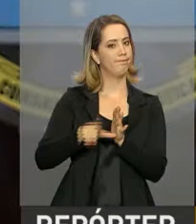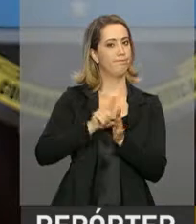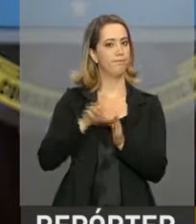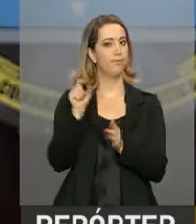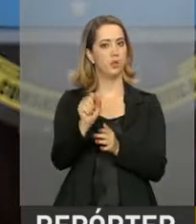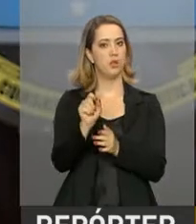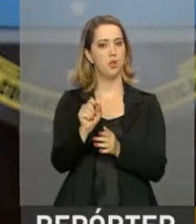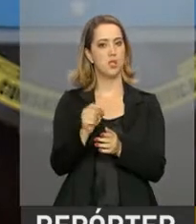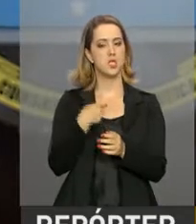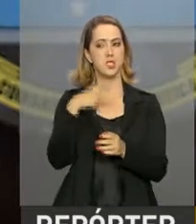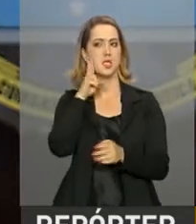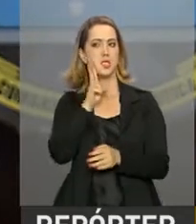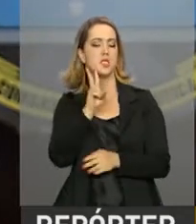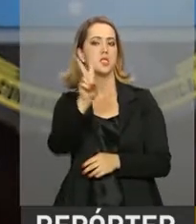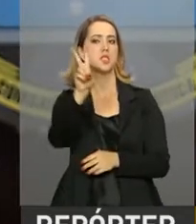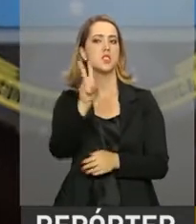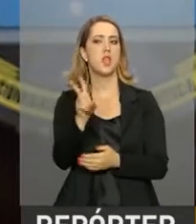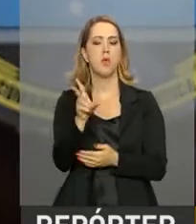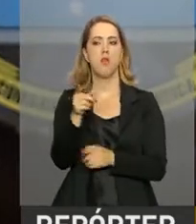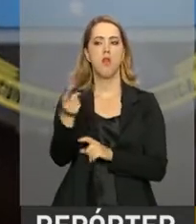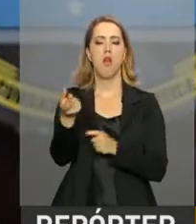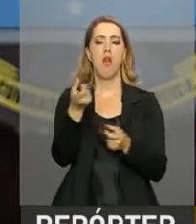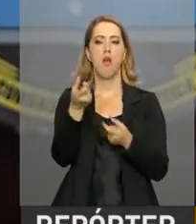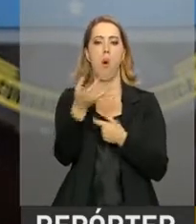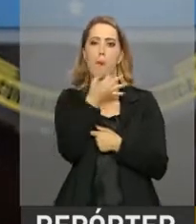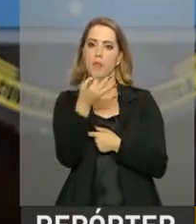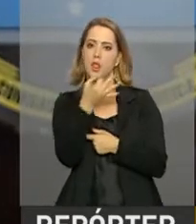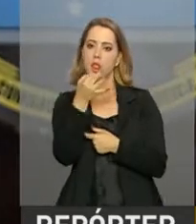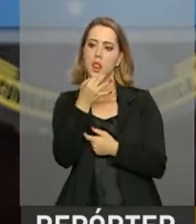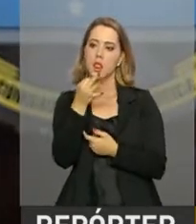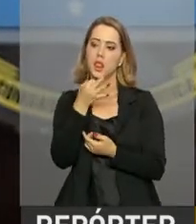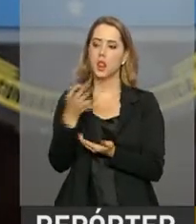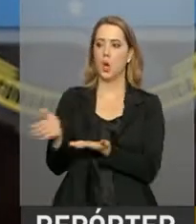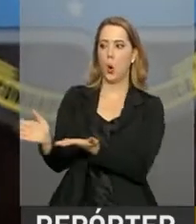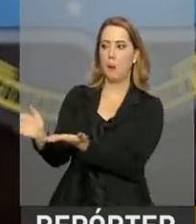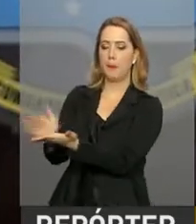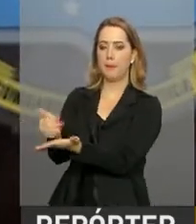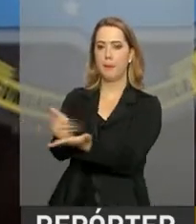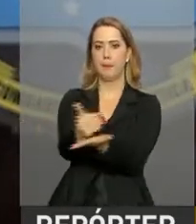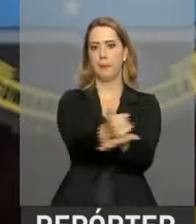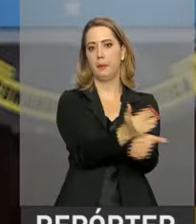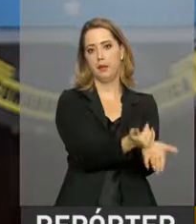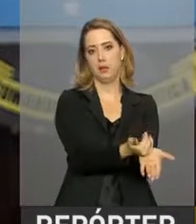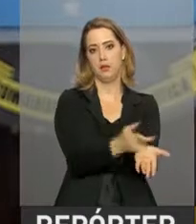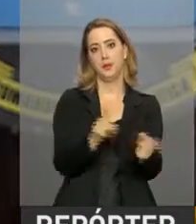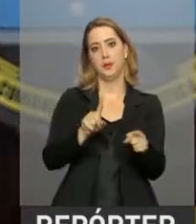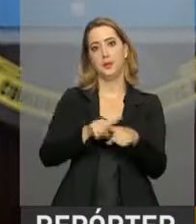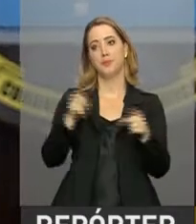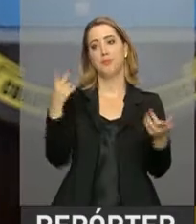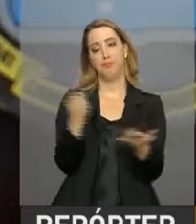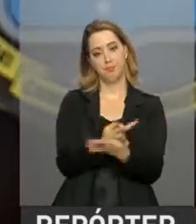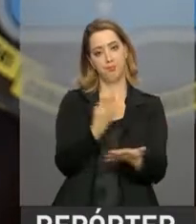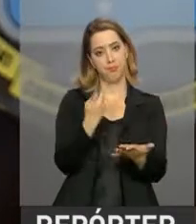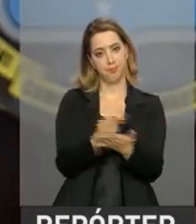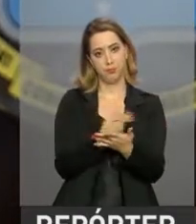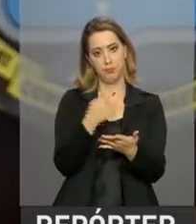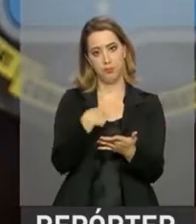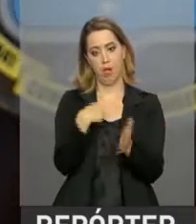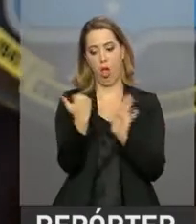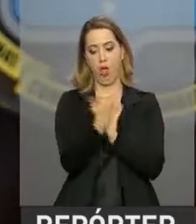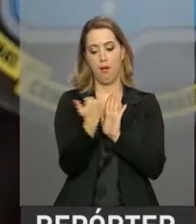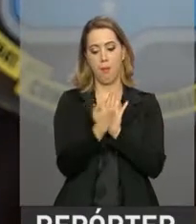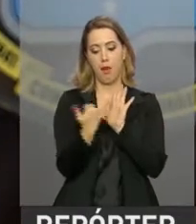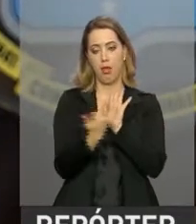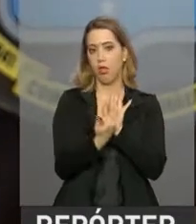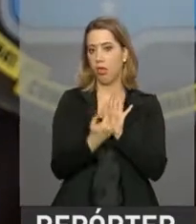fazer projeções de receita absolutamente realistas e planejavam graça e